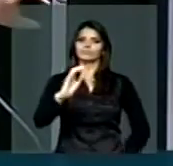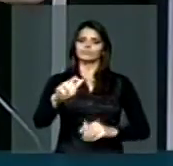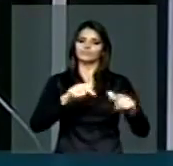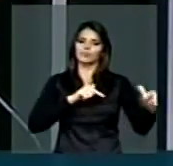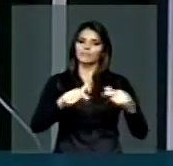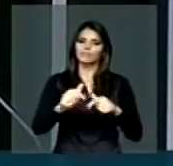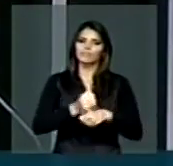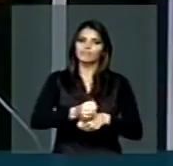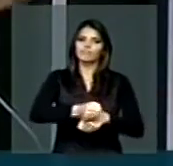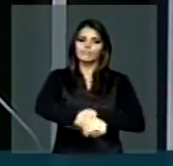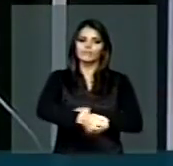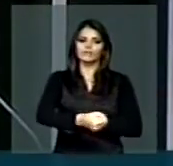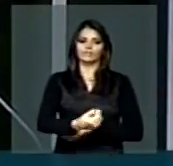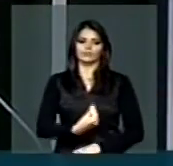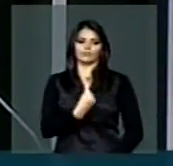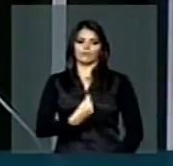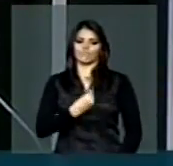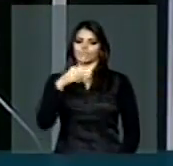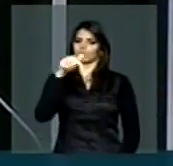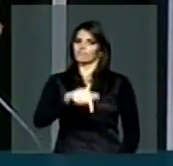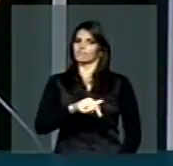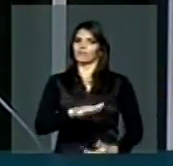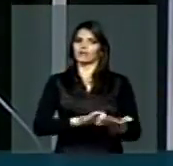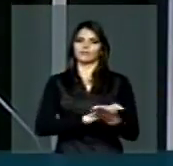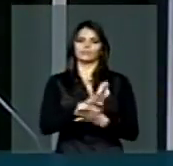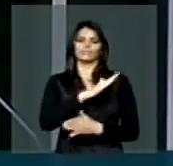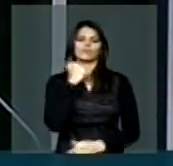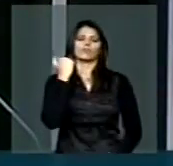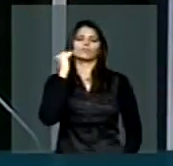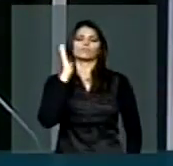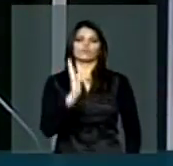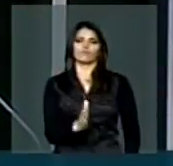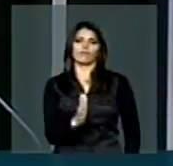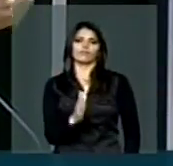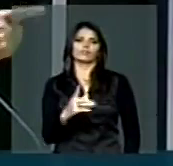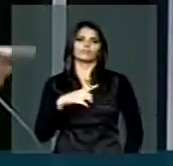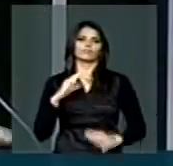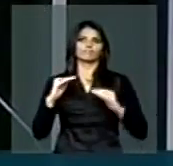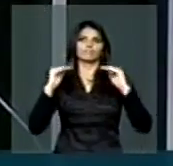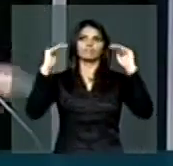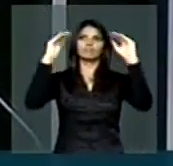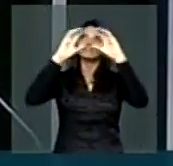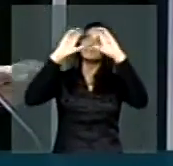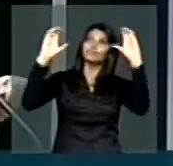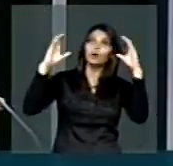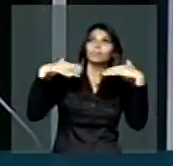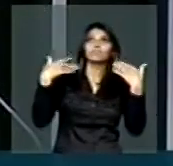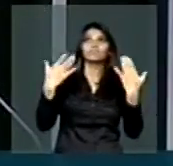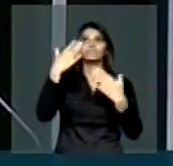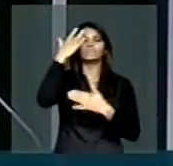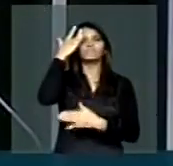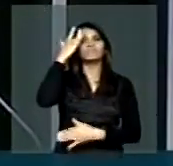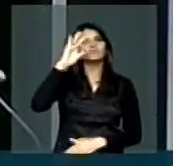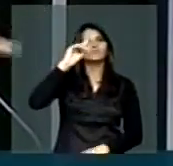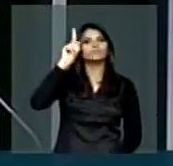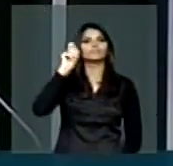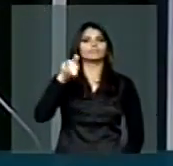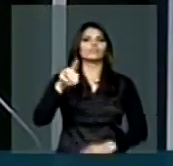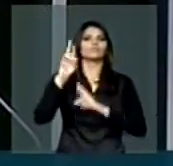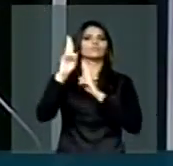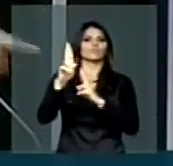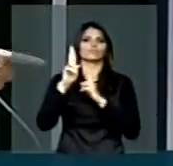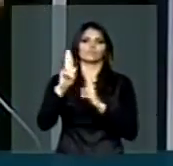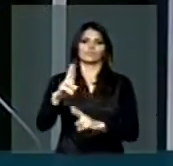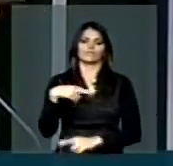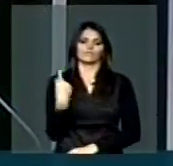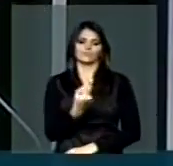não estão mais nesta dimensão, mas estão numa dimensão superior, quem sabe, torcendo para